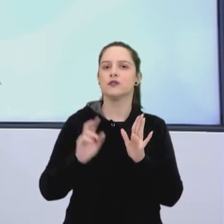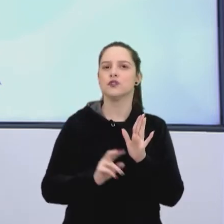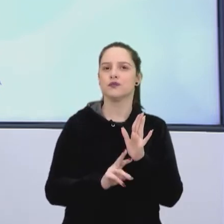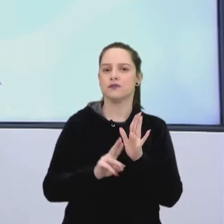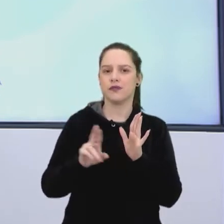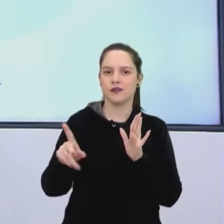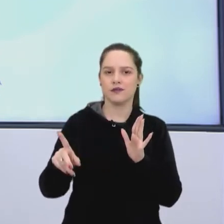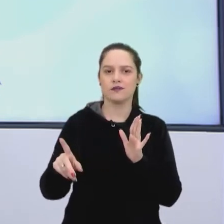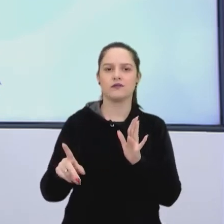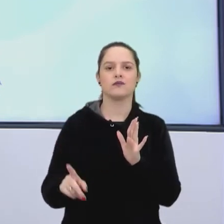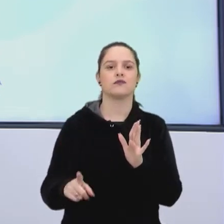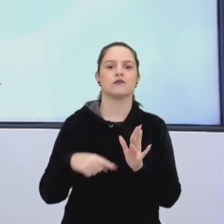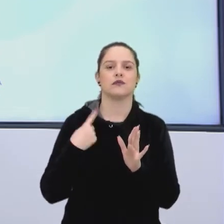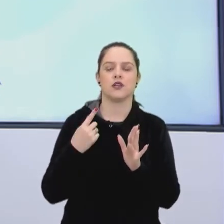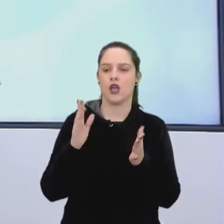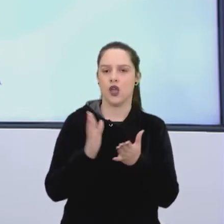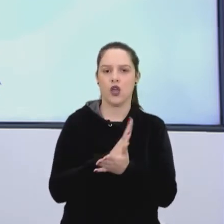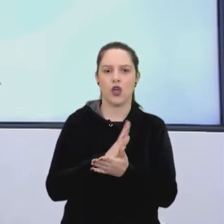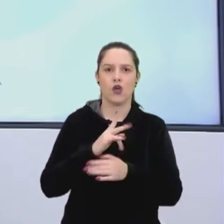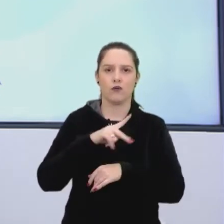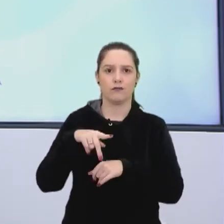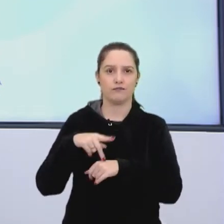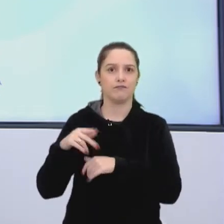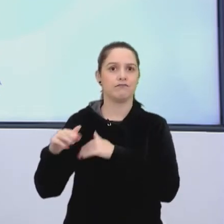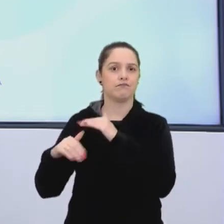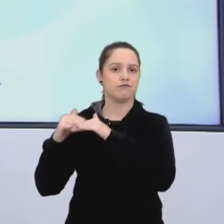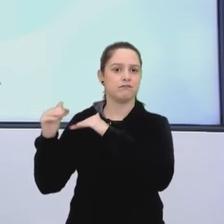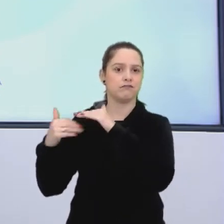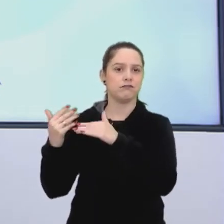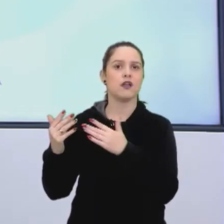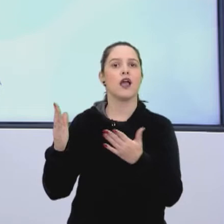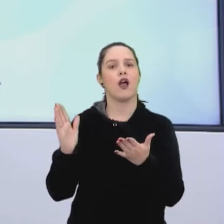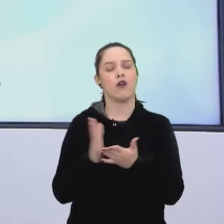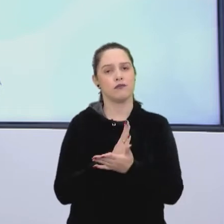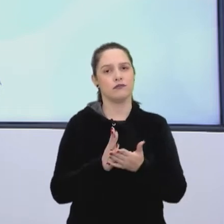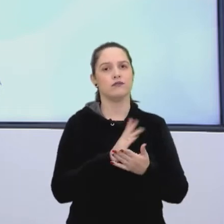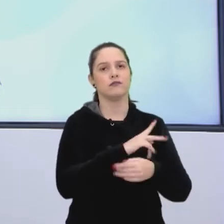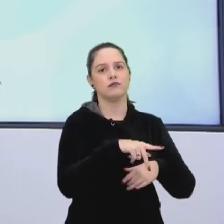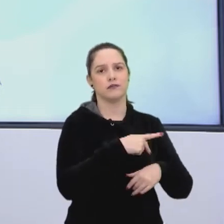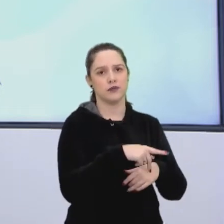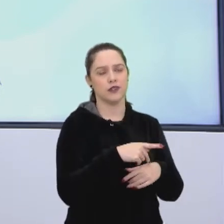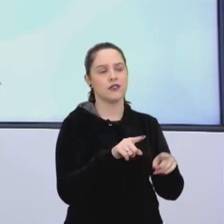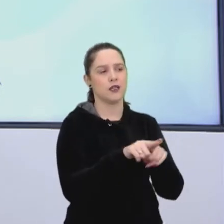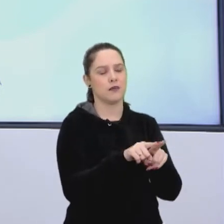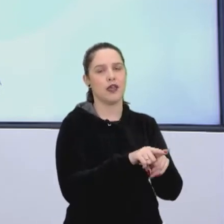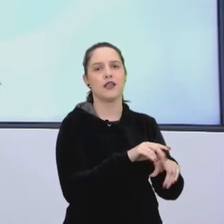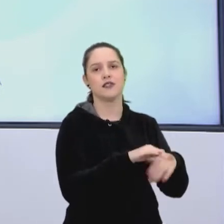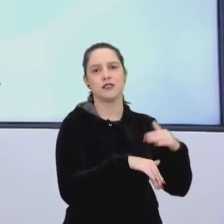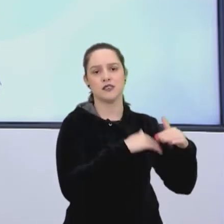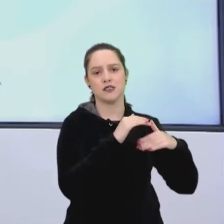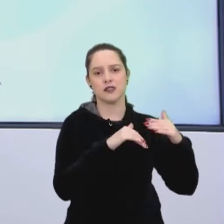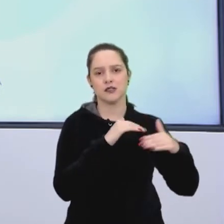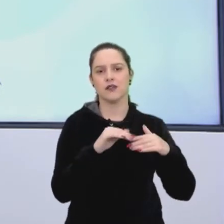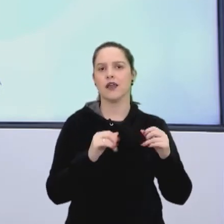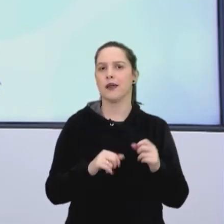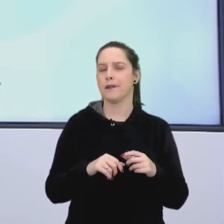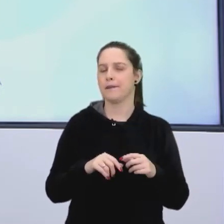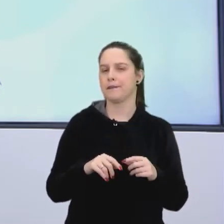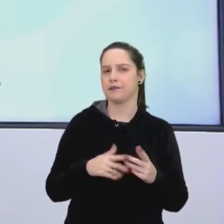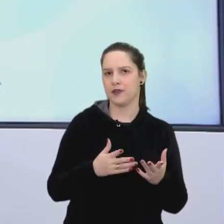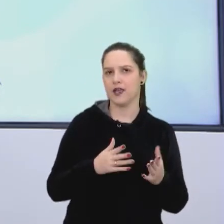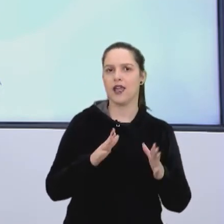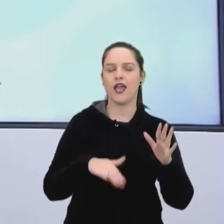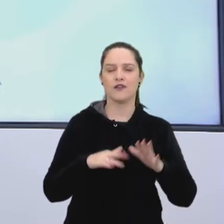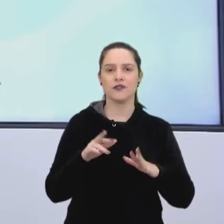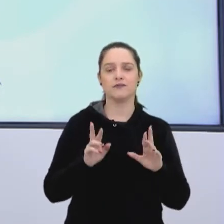diferença entre os países desenvolvidos, né, e os países em desenvolvimento. Uma relação bem, né,